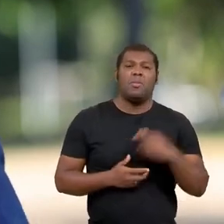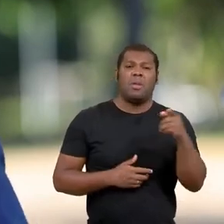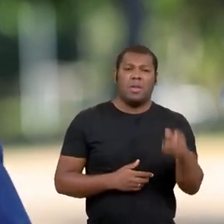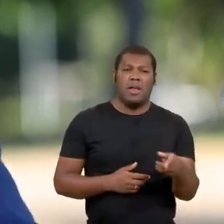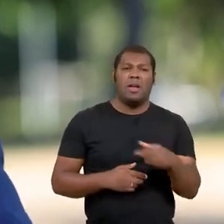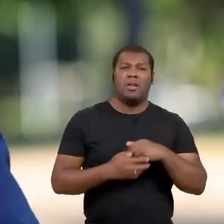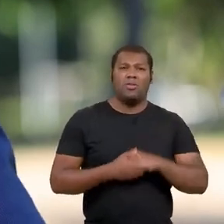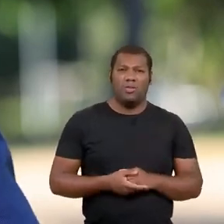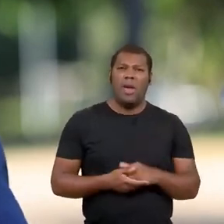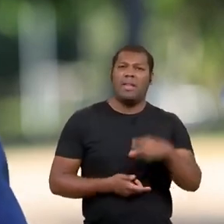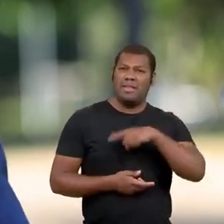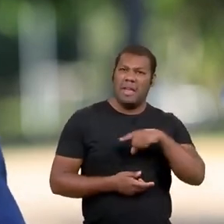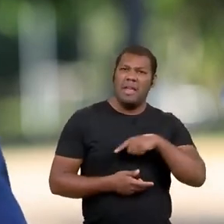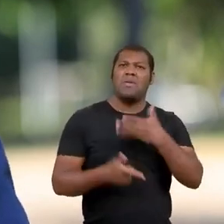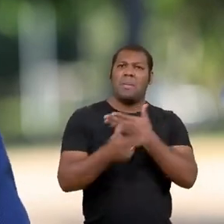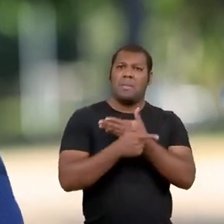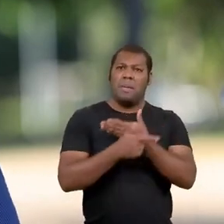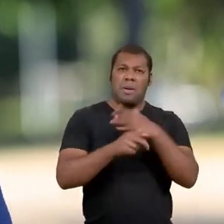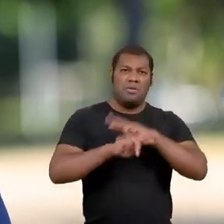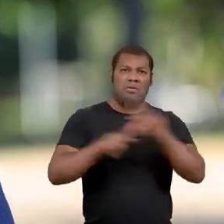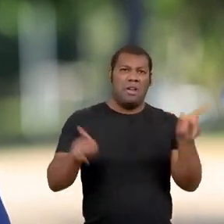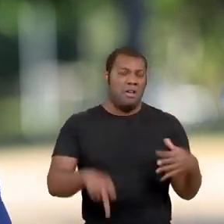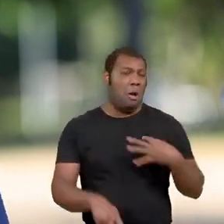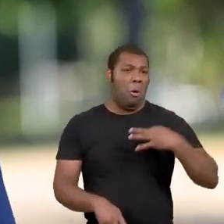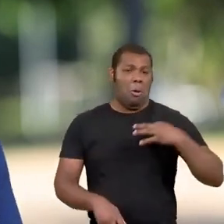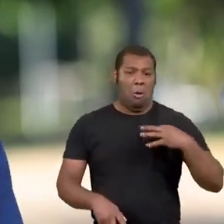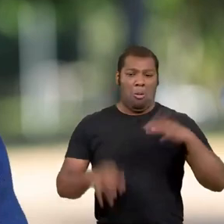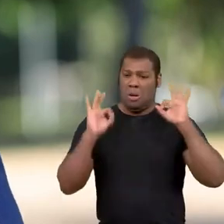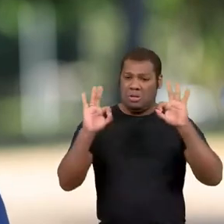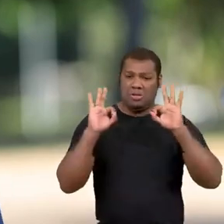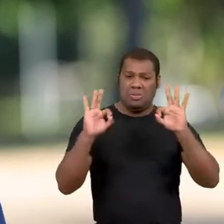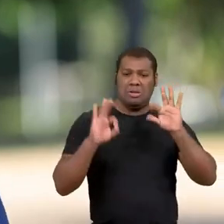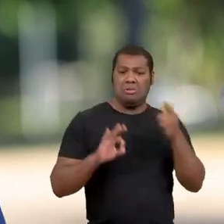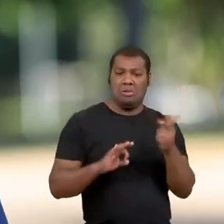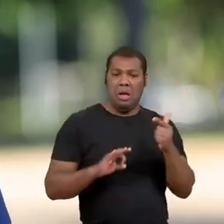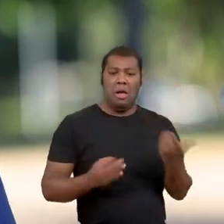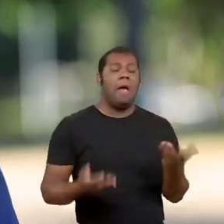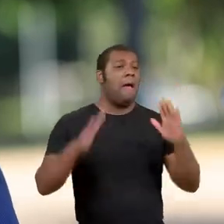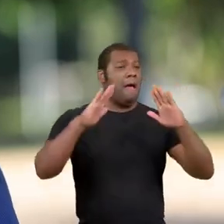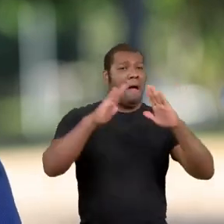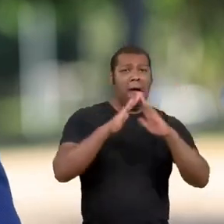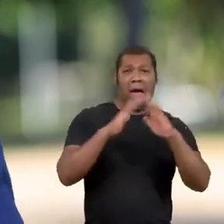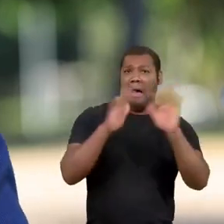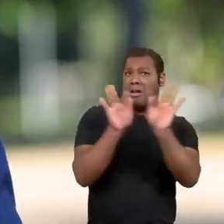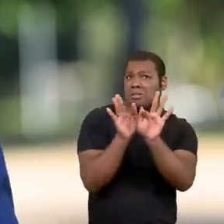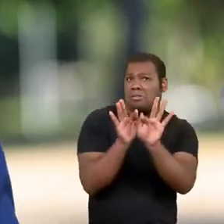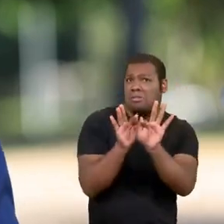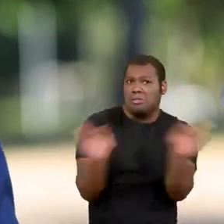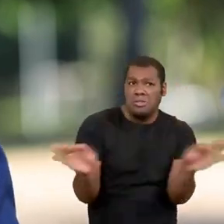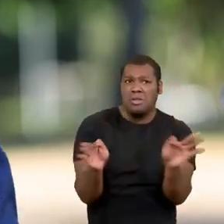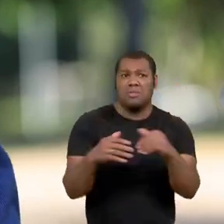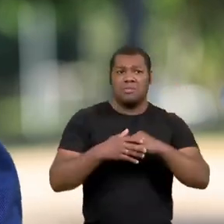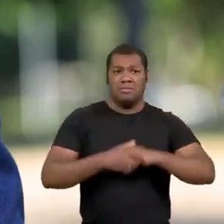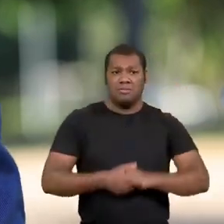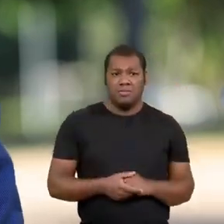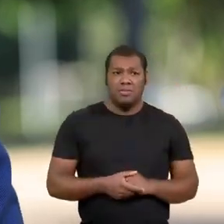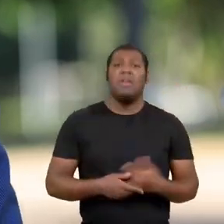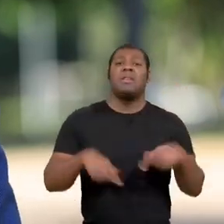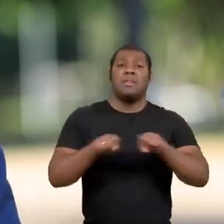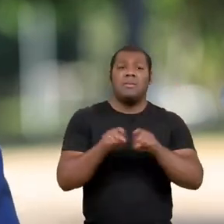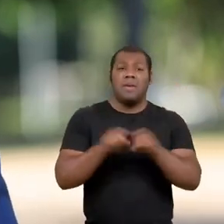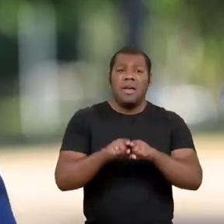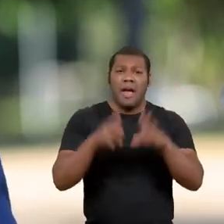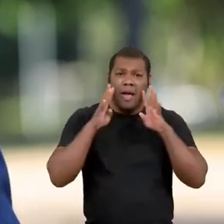sem a roupa luxuosa no Papa morasse num lugar mais humilde do que eu demoro o papa e desce muita atenção eles